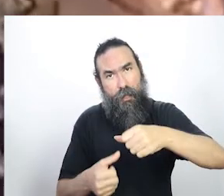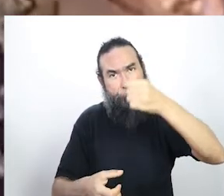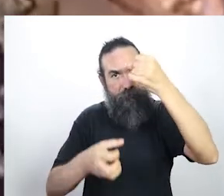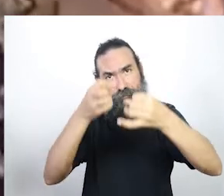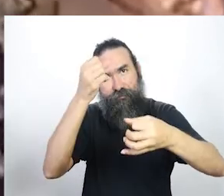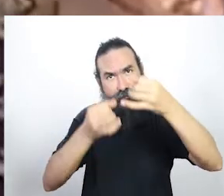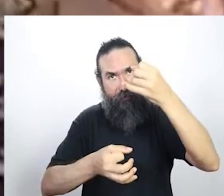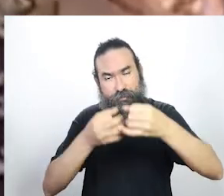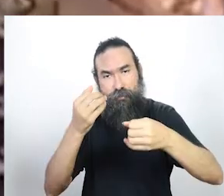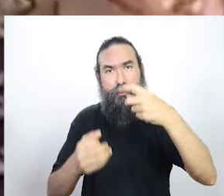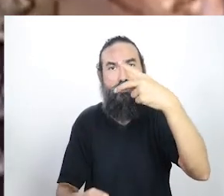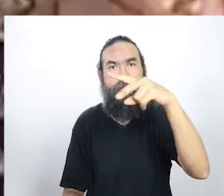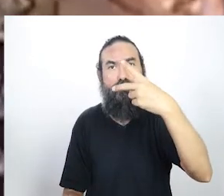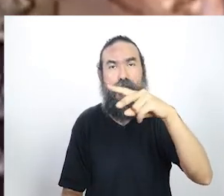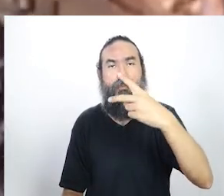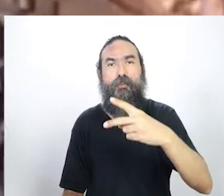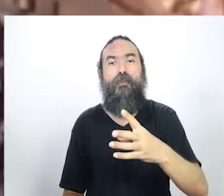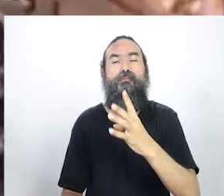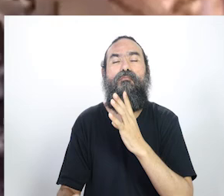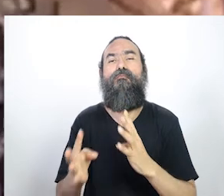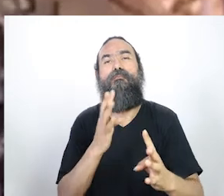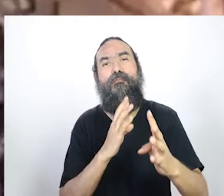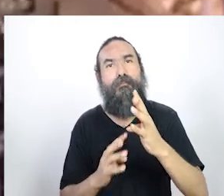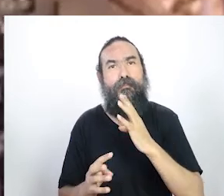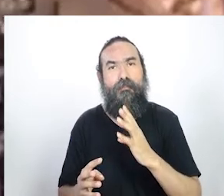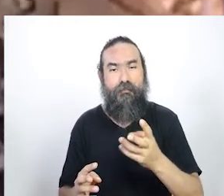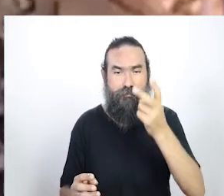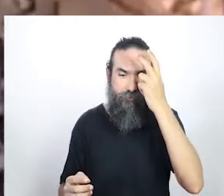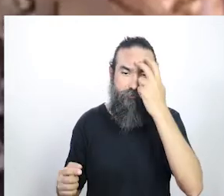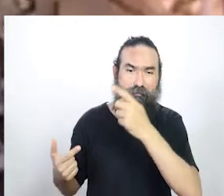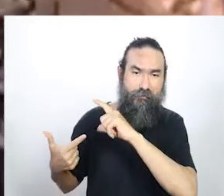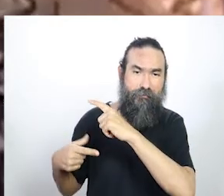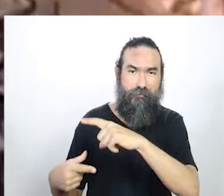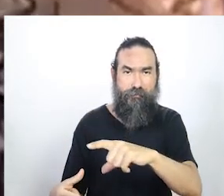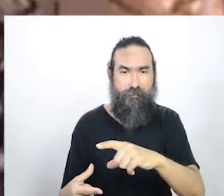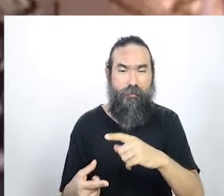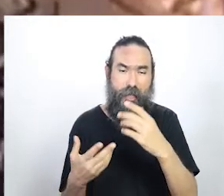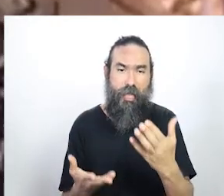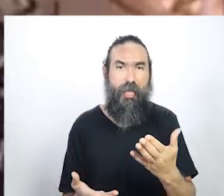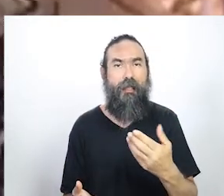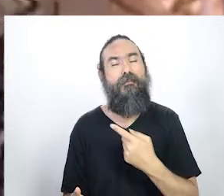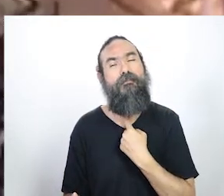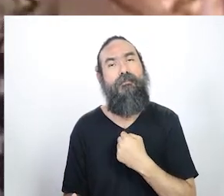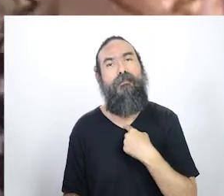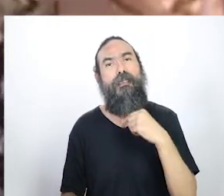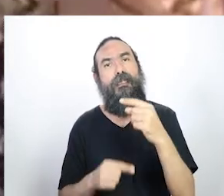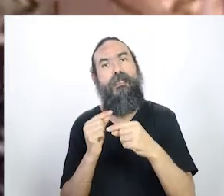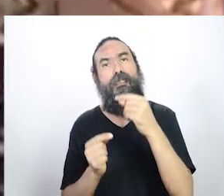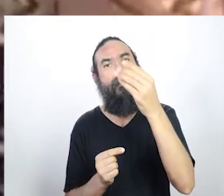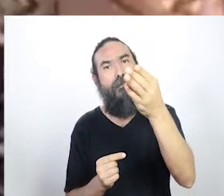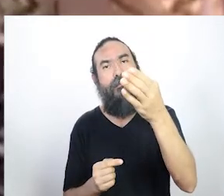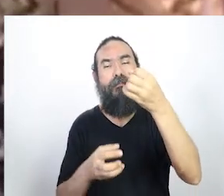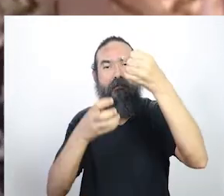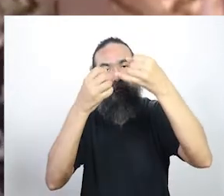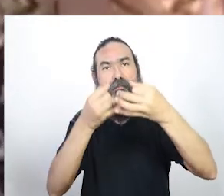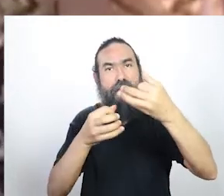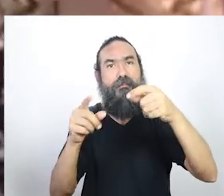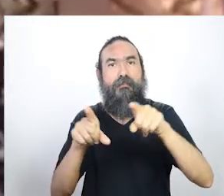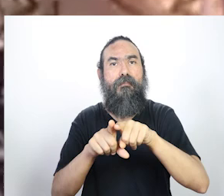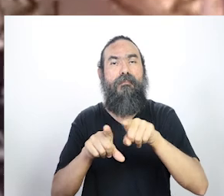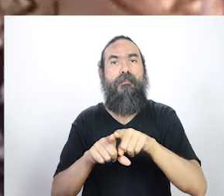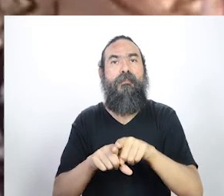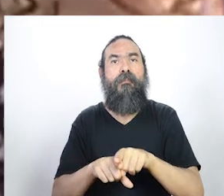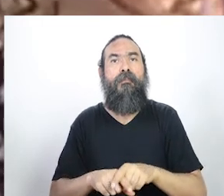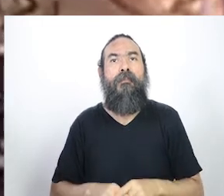suas experiências, o seu ponto de vista. Então, é isso, assim, imagino que para você